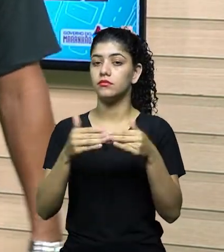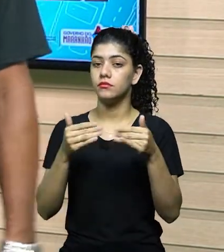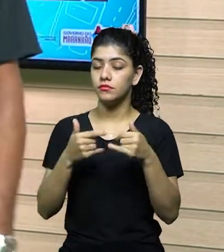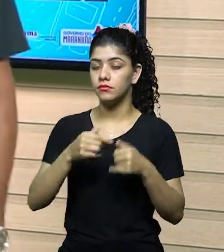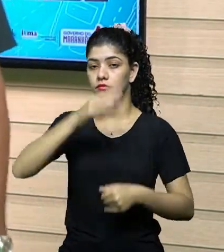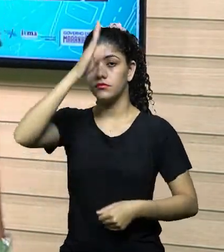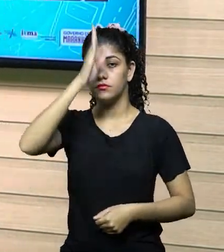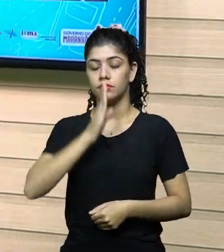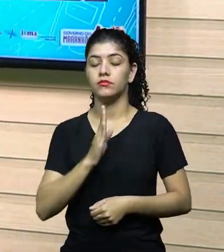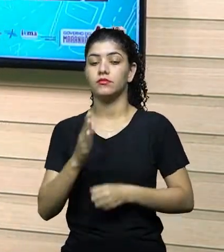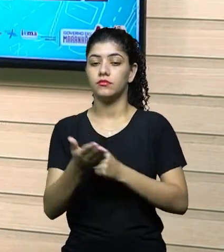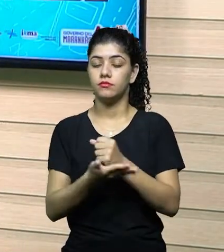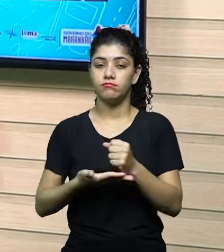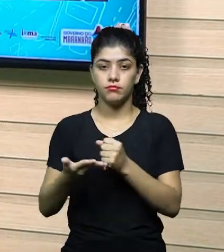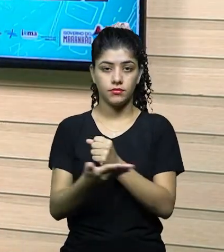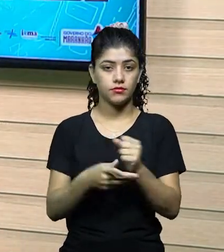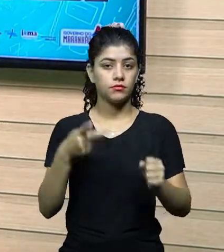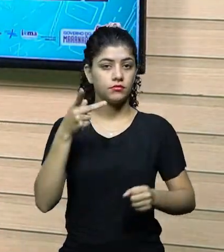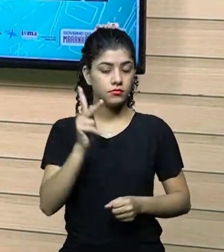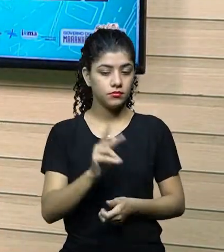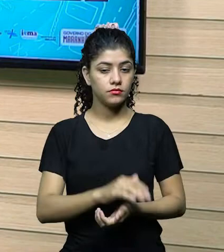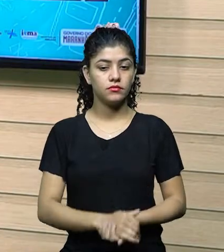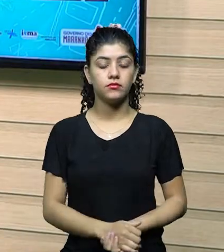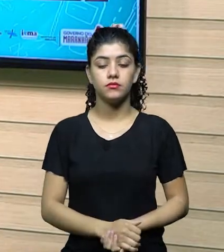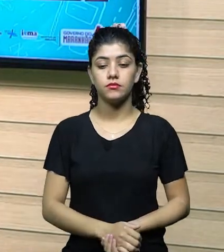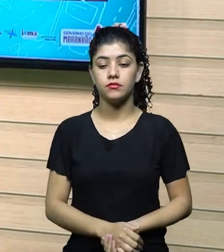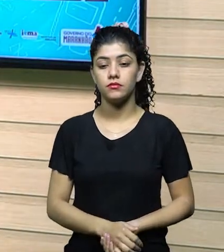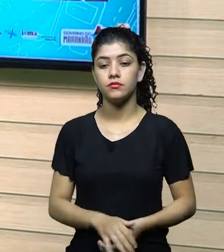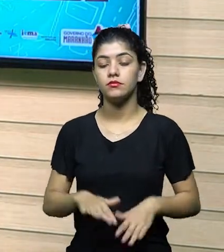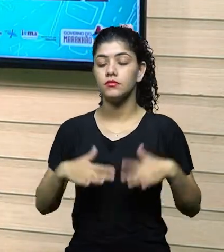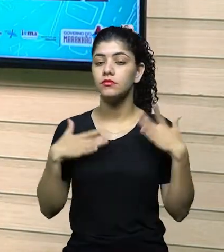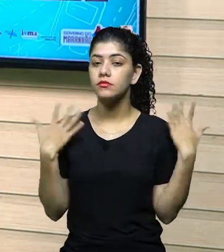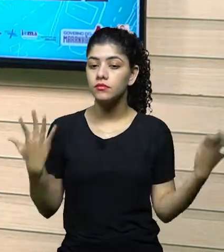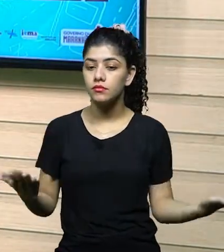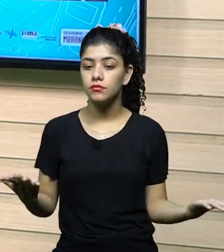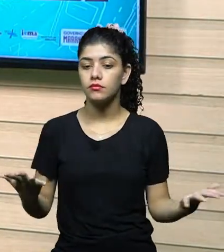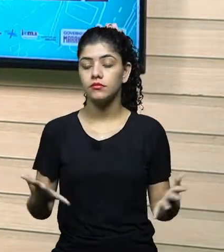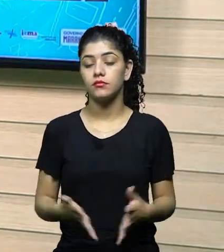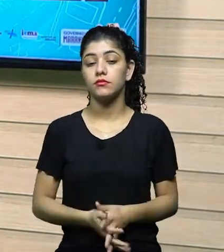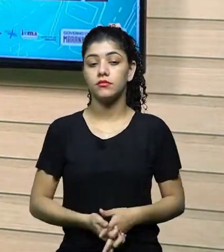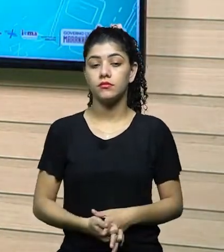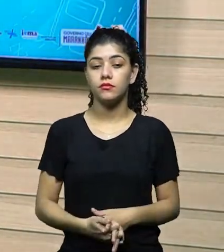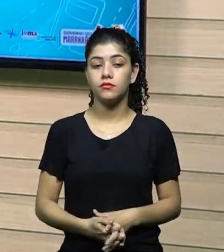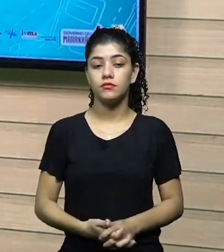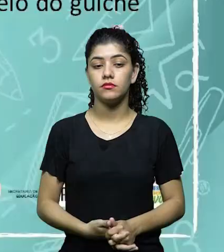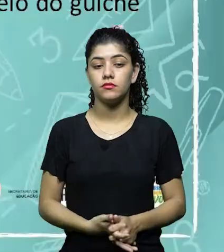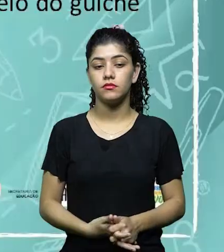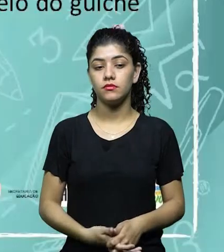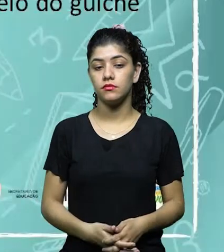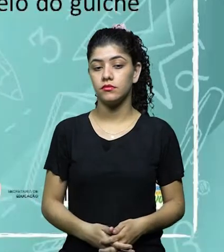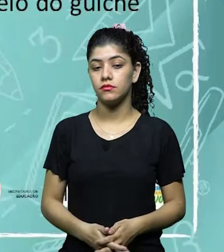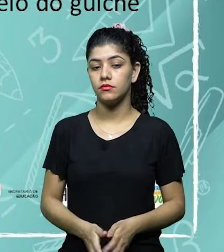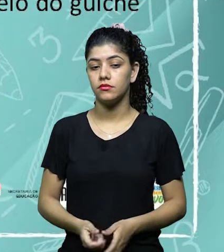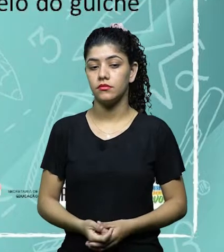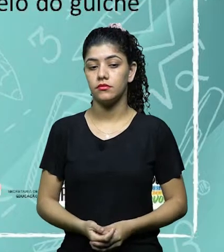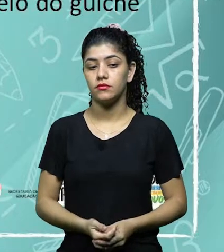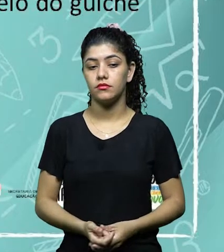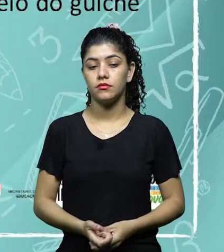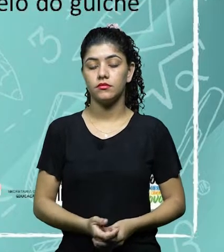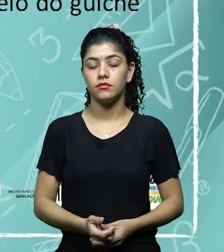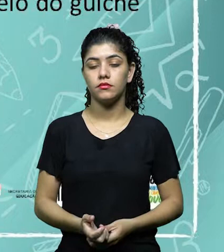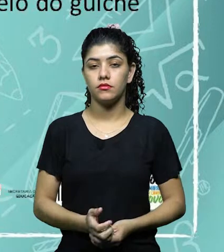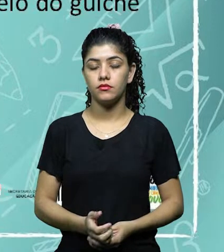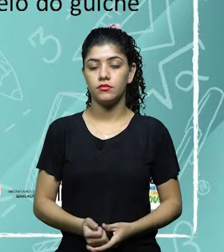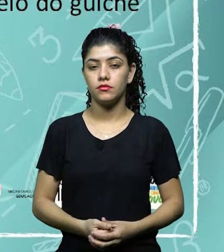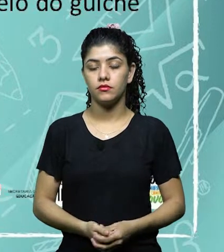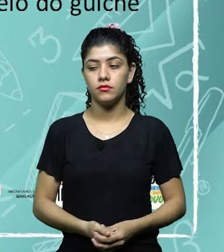que são essenciais para que você possa fazer suas operações bancárias. Que serviços e produtos seriam esses? Então, aqui nós